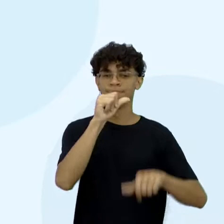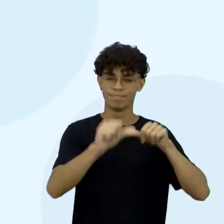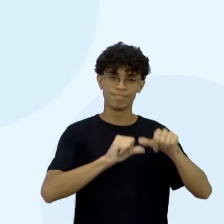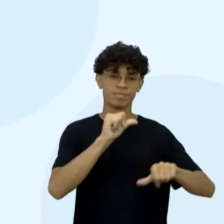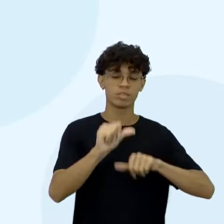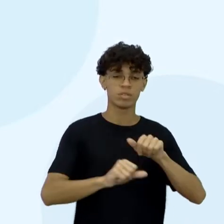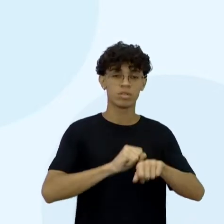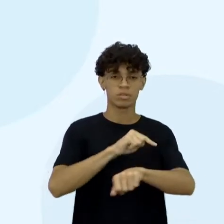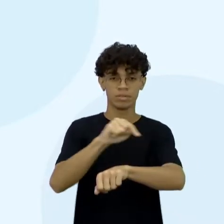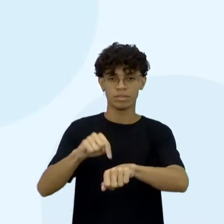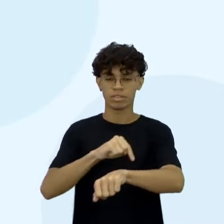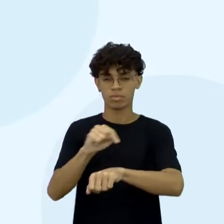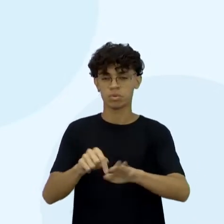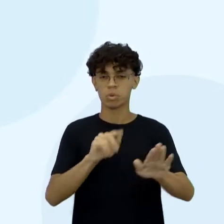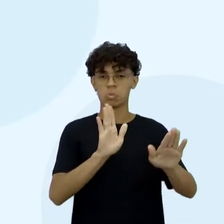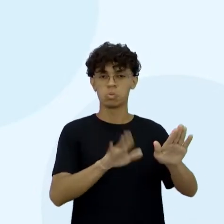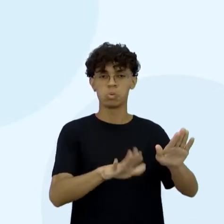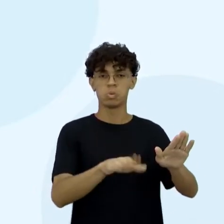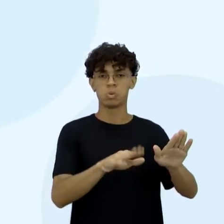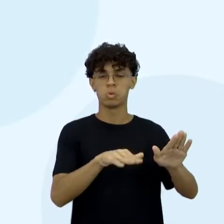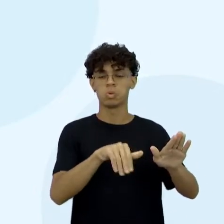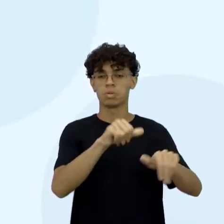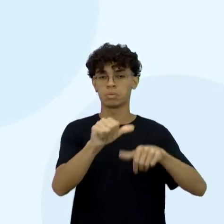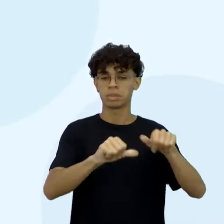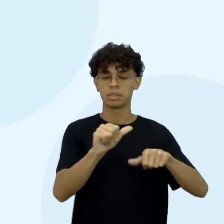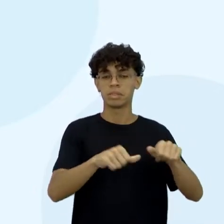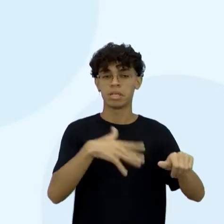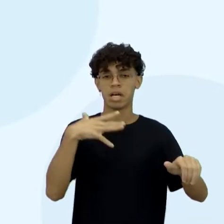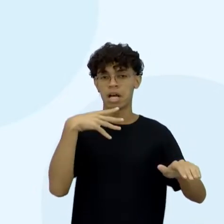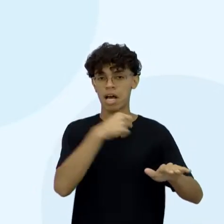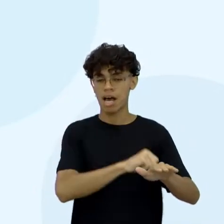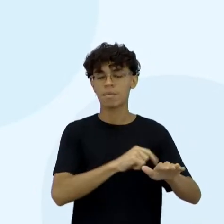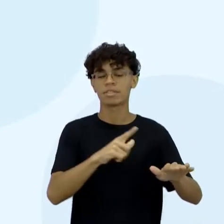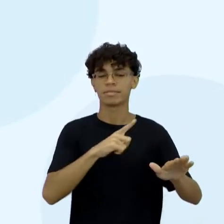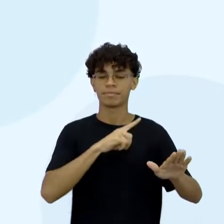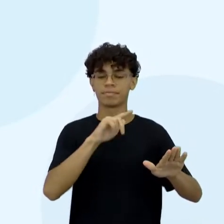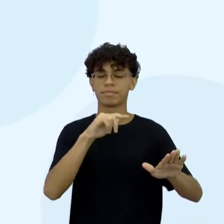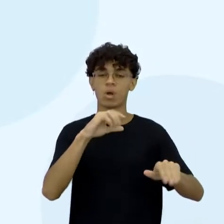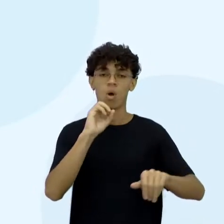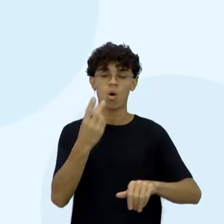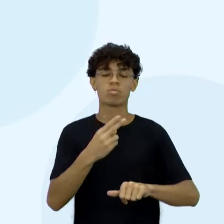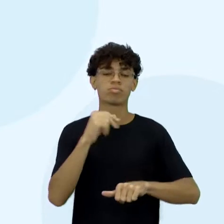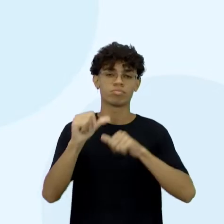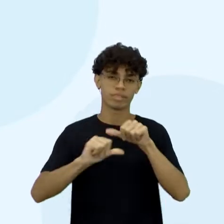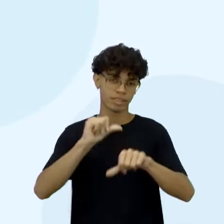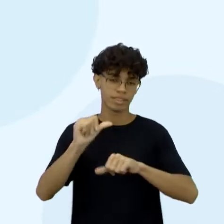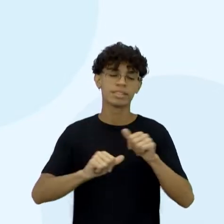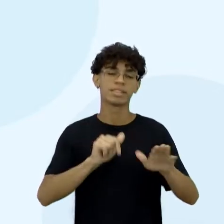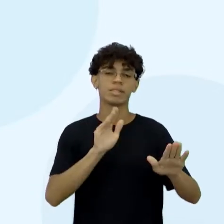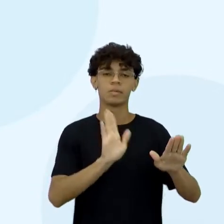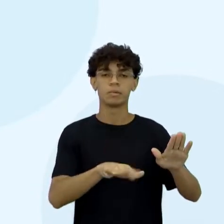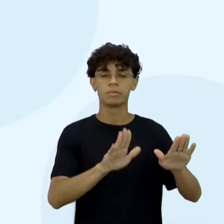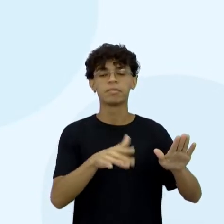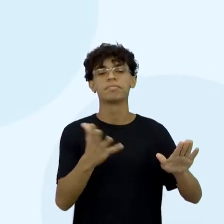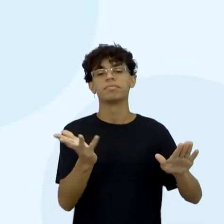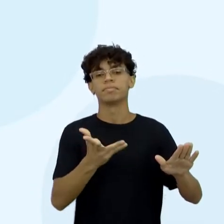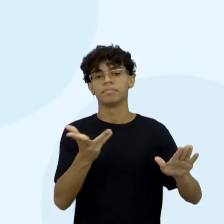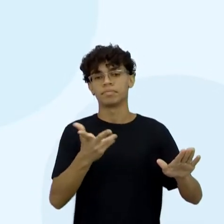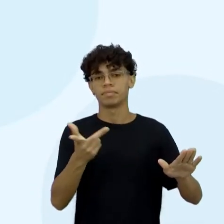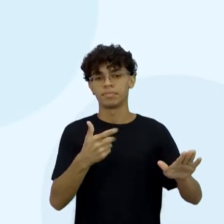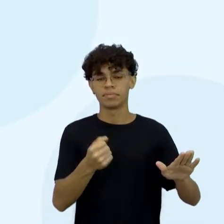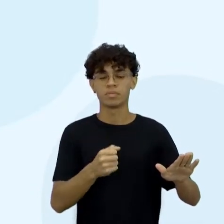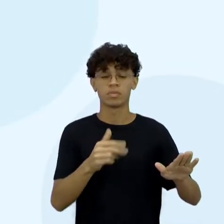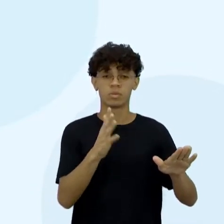vai passando o tempo, né? Então, veja, aumentos na velocidade, né, mudanças na velocidade. Então, o